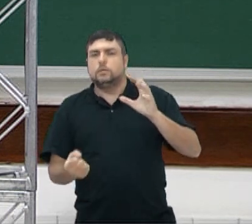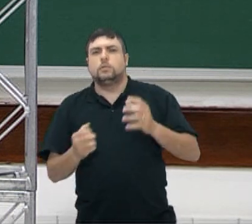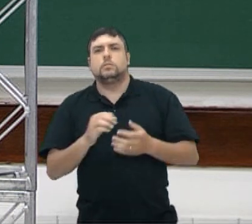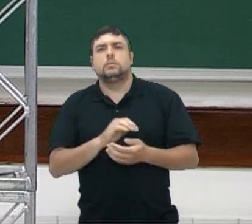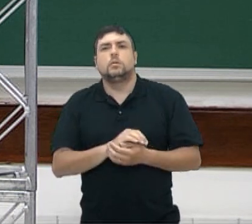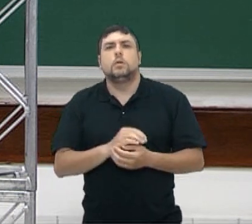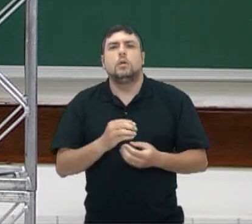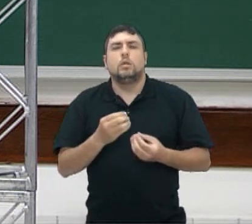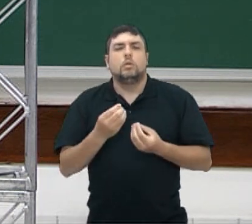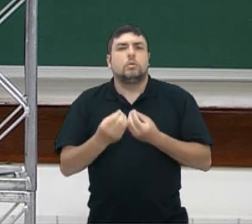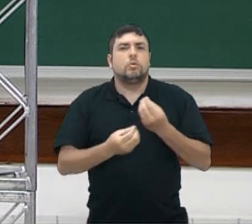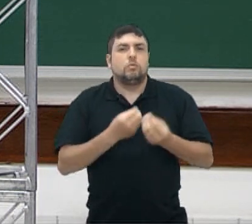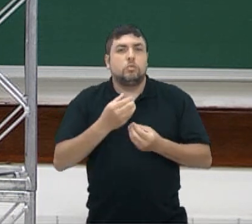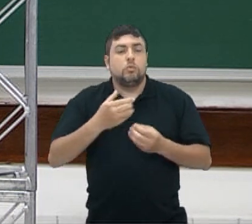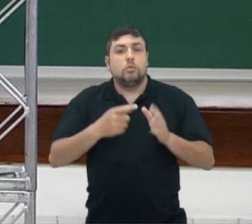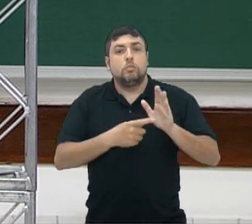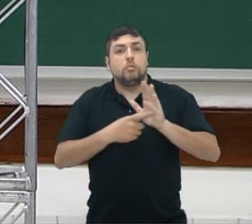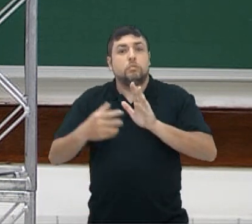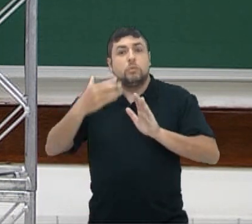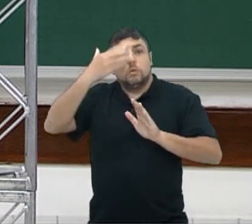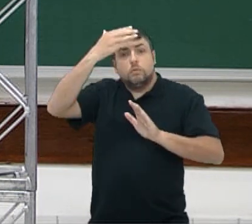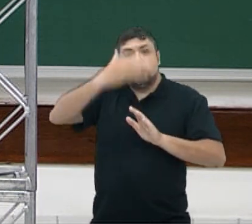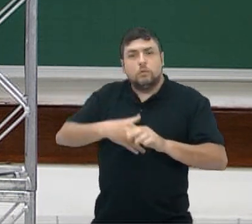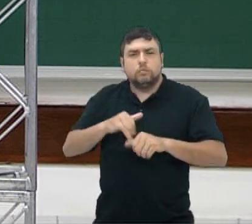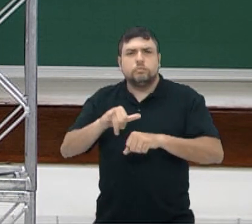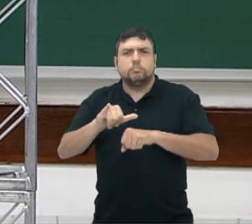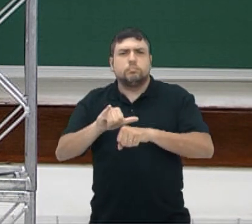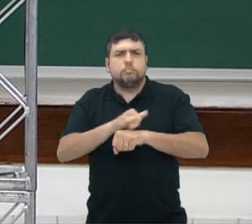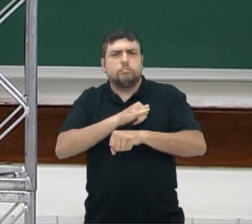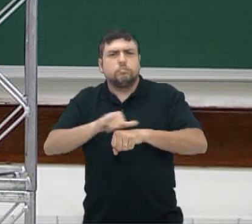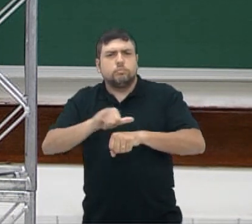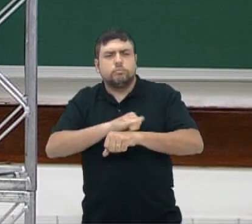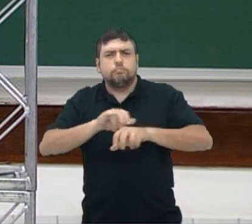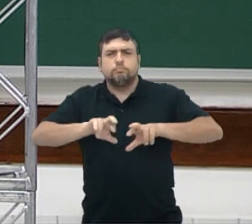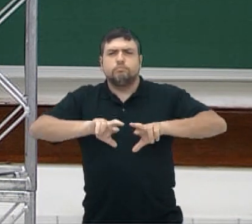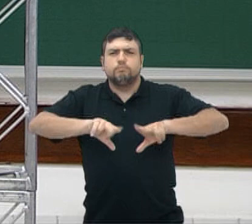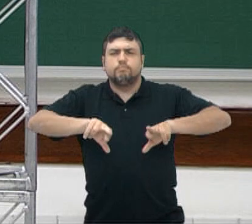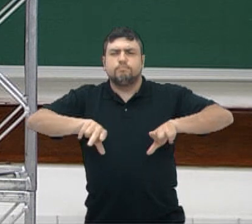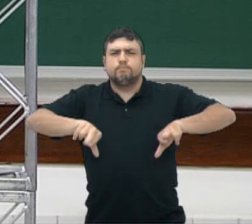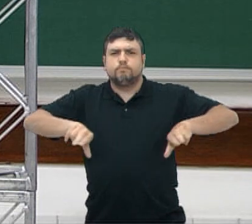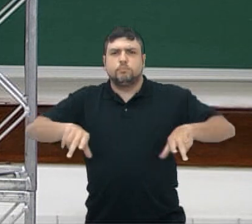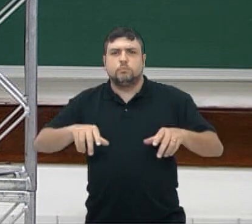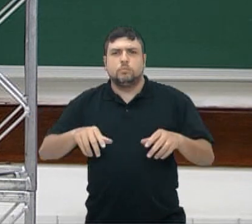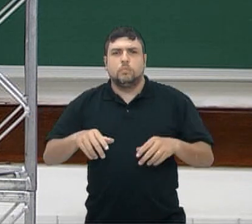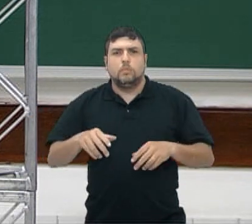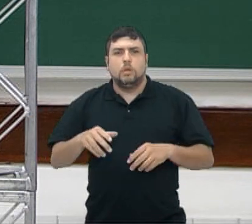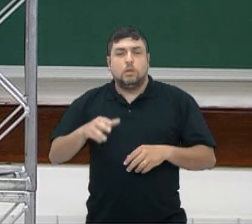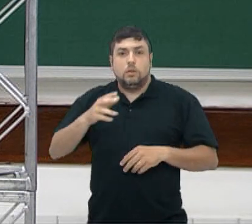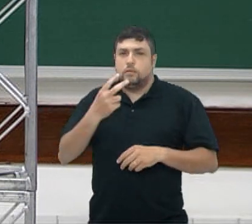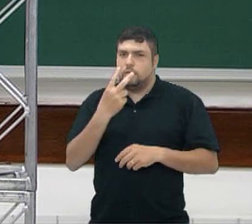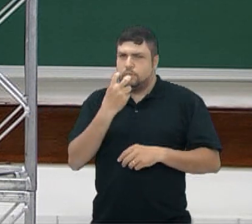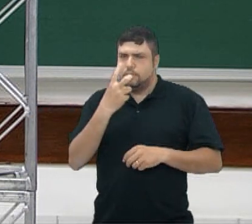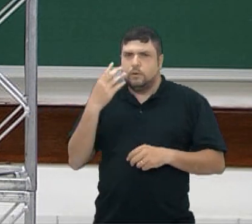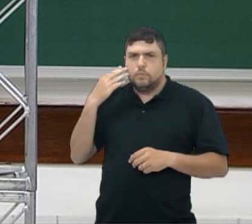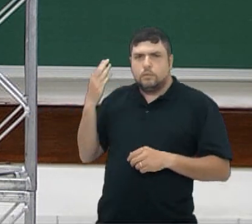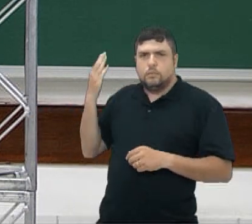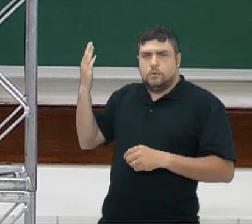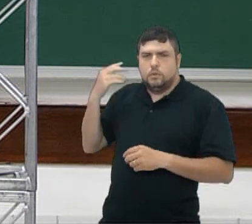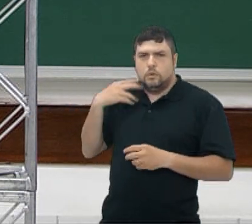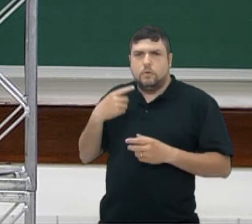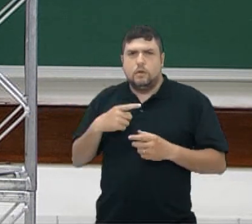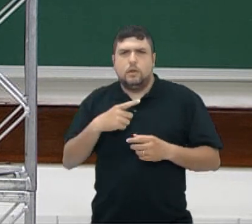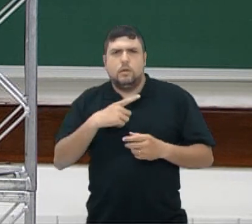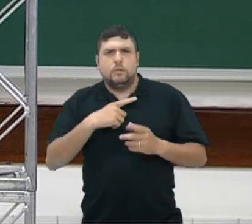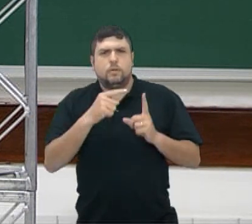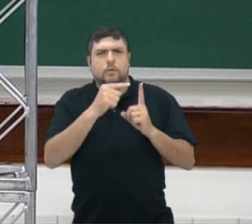está apresentando, então eles vão usar diferentes tipos de argumentos, que nós já vimos alguns aqui, existe uma infinidade de tipos diferentes